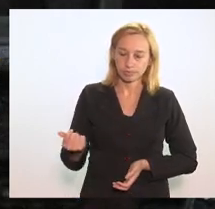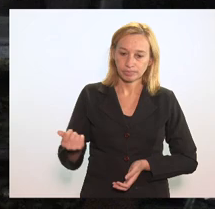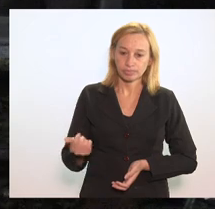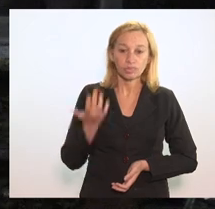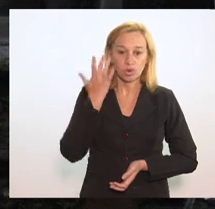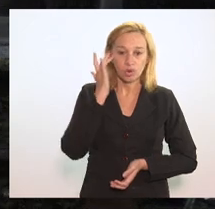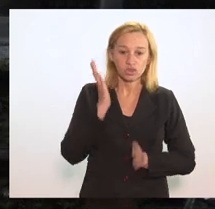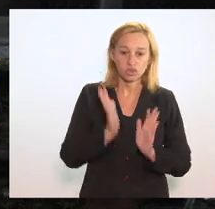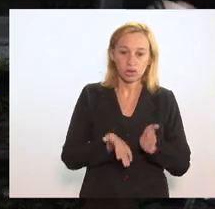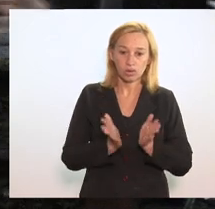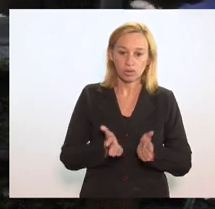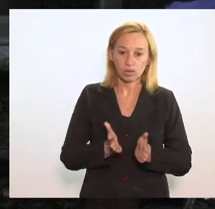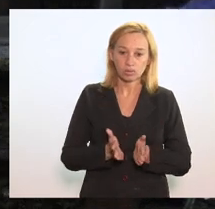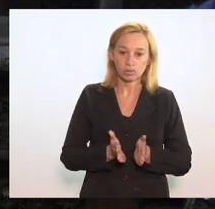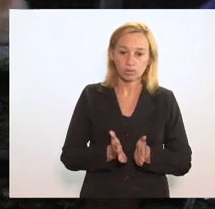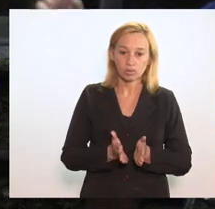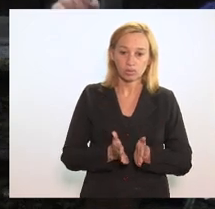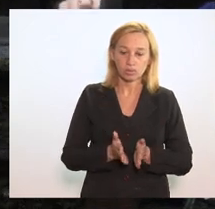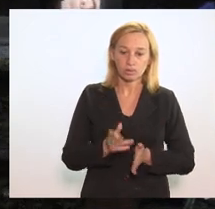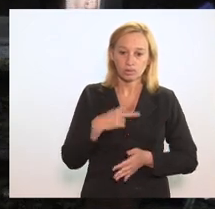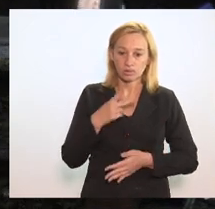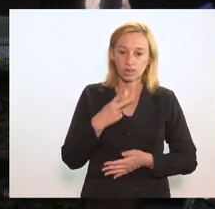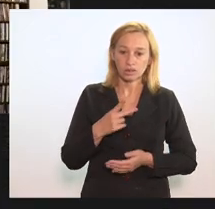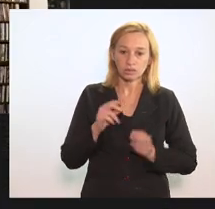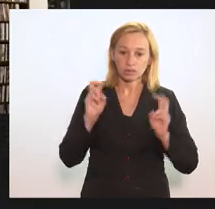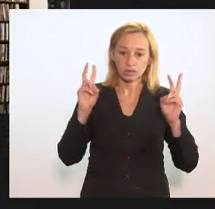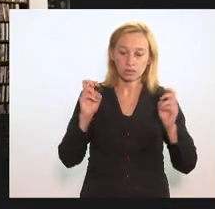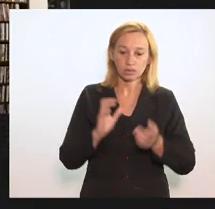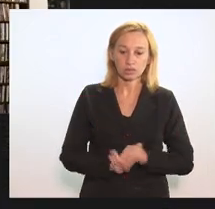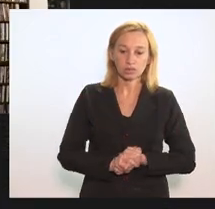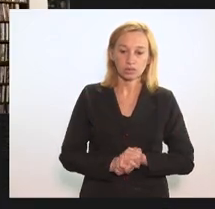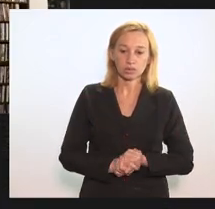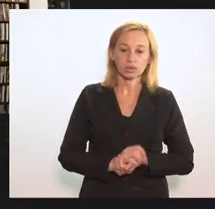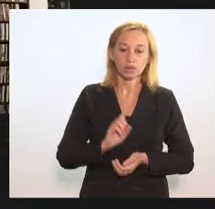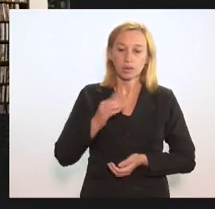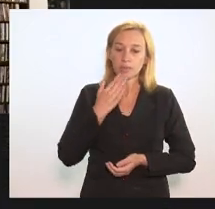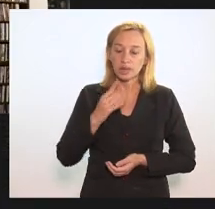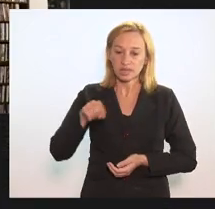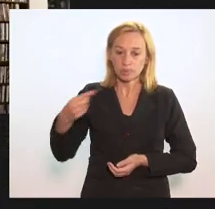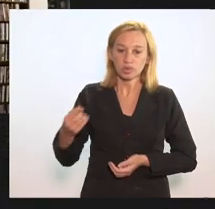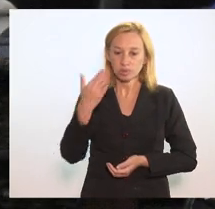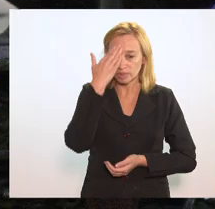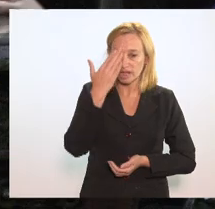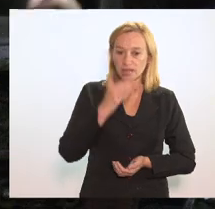acho que agora não cabe mais. Tá, tudo bem. Peço na próxima. Obrigada.